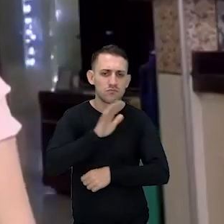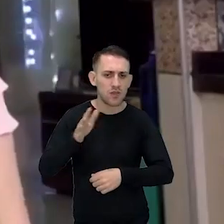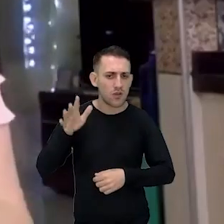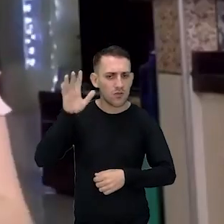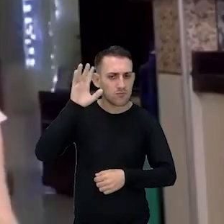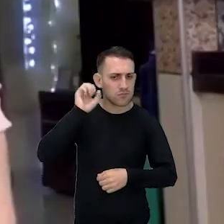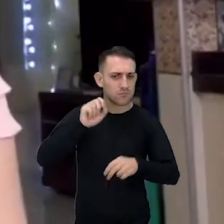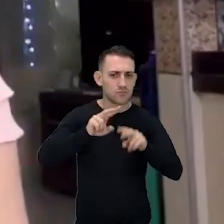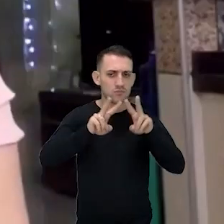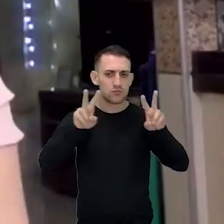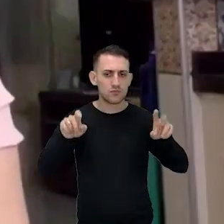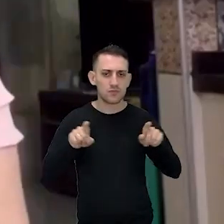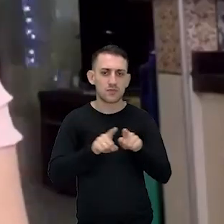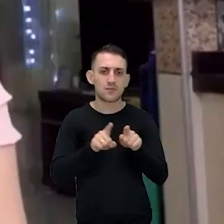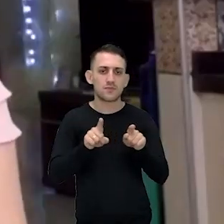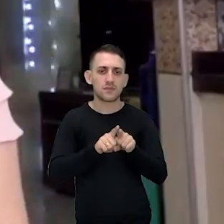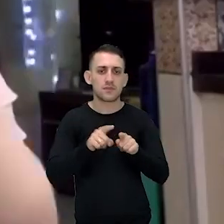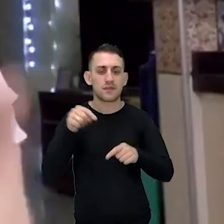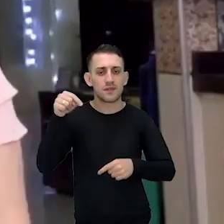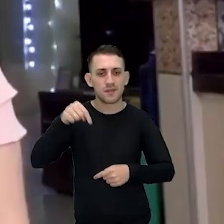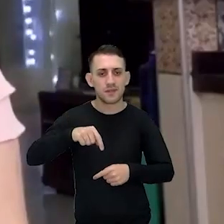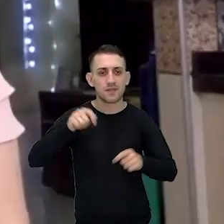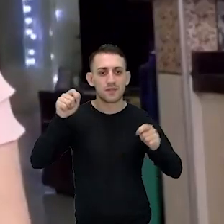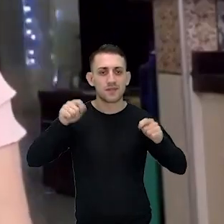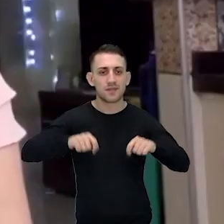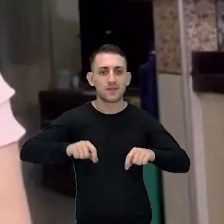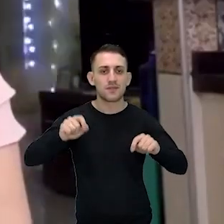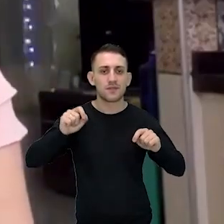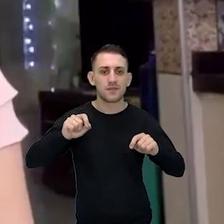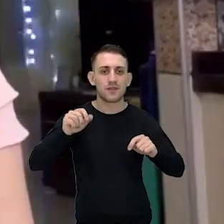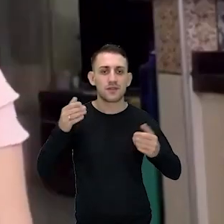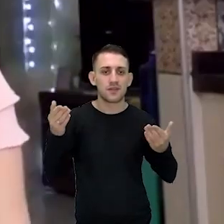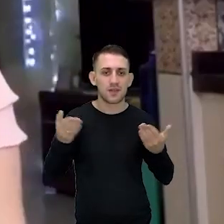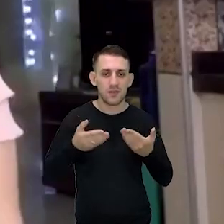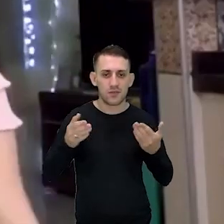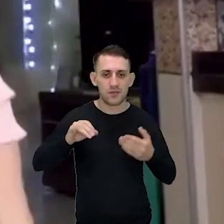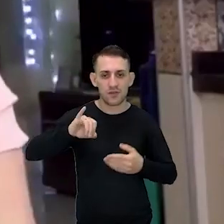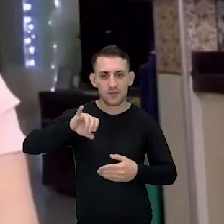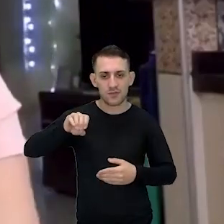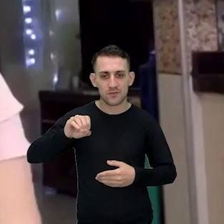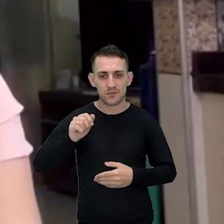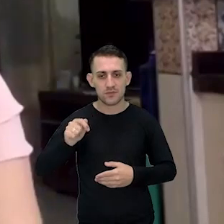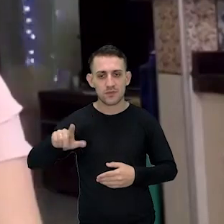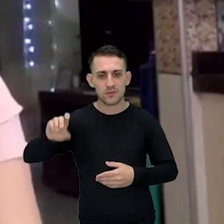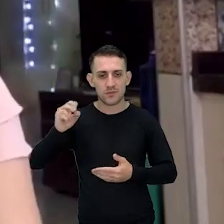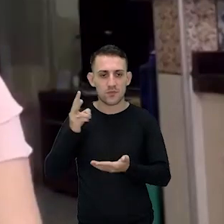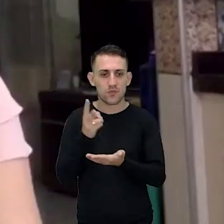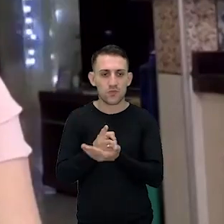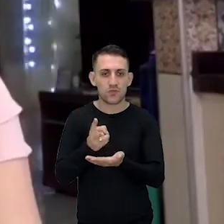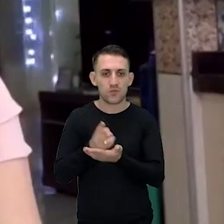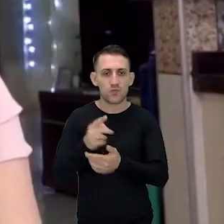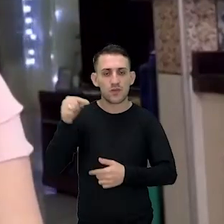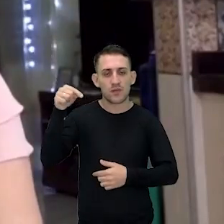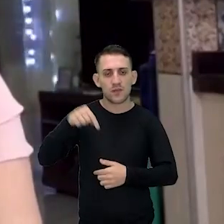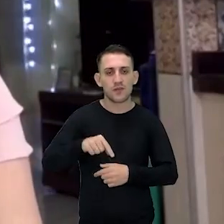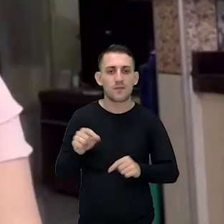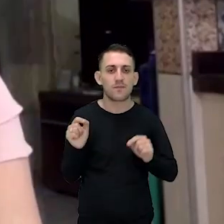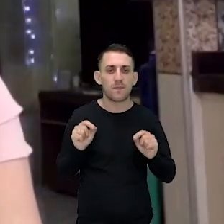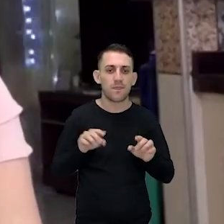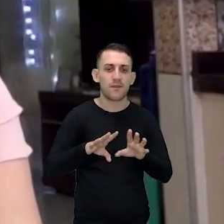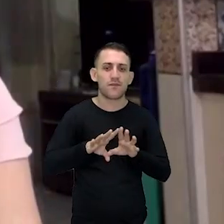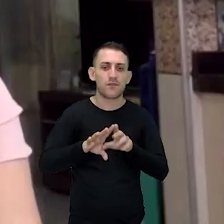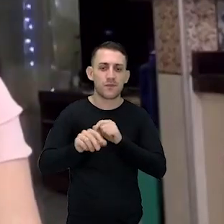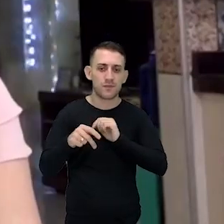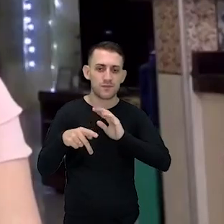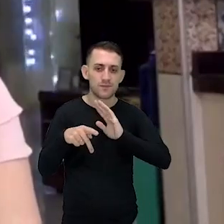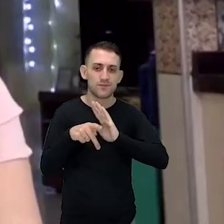né? E assim eu passo a palavra para o João continuar na nossa